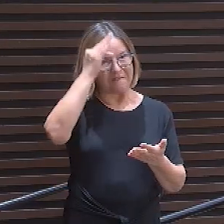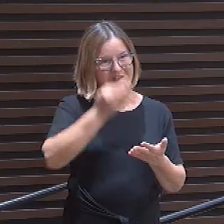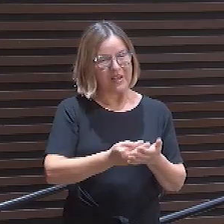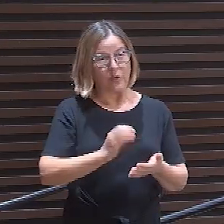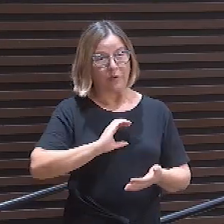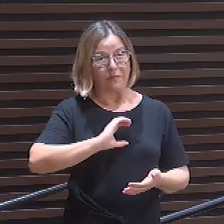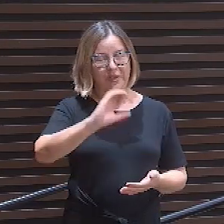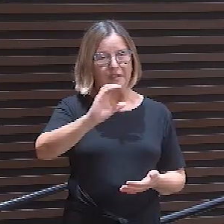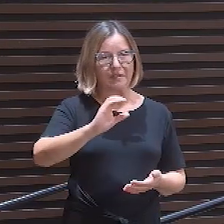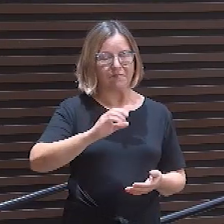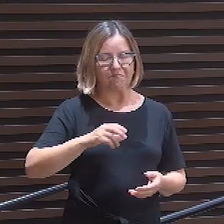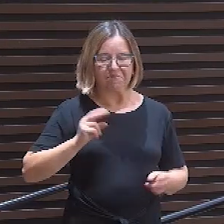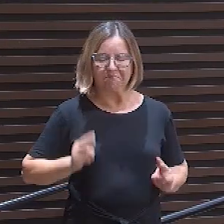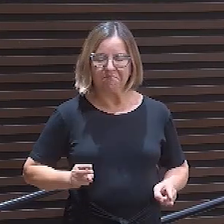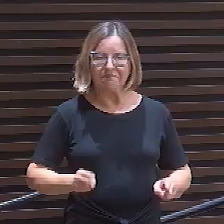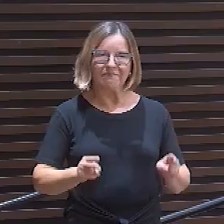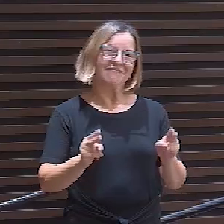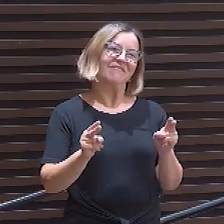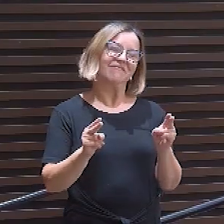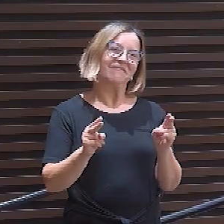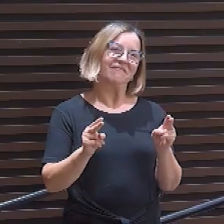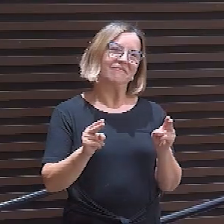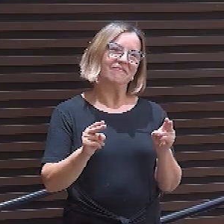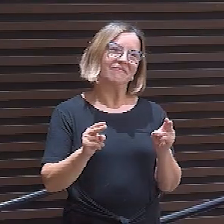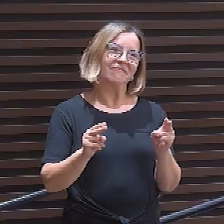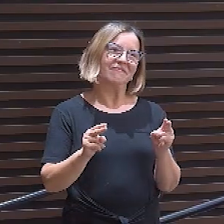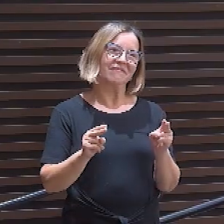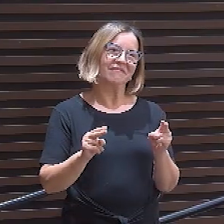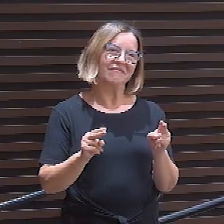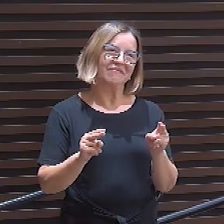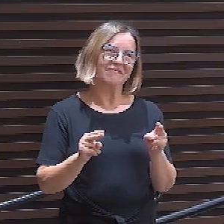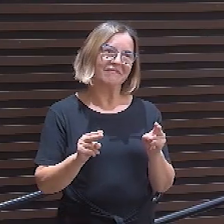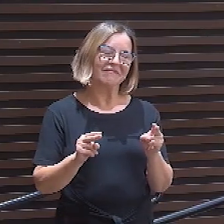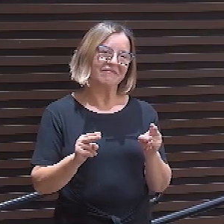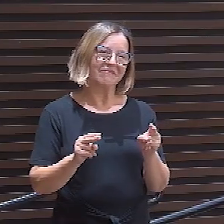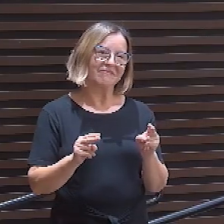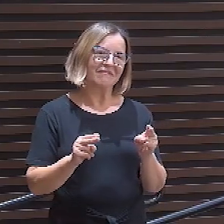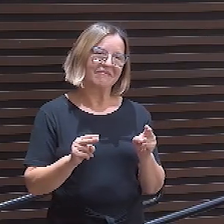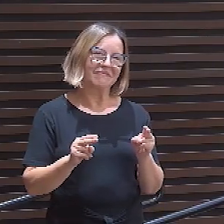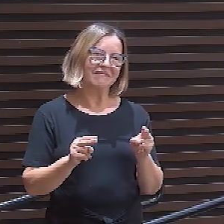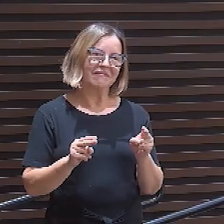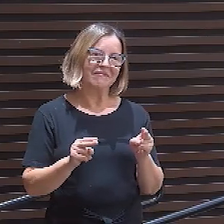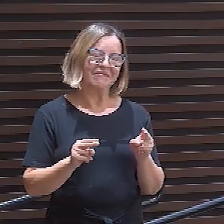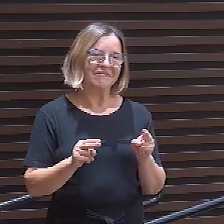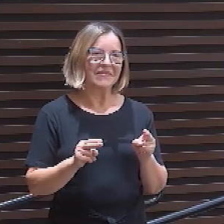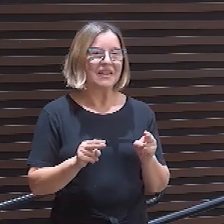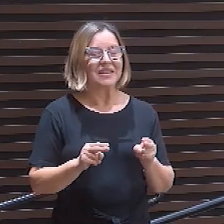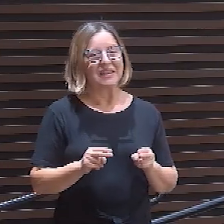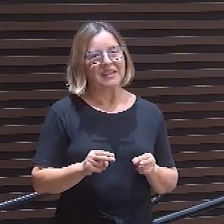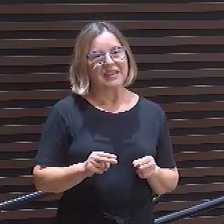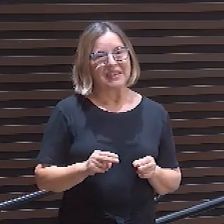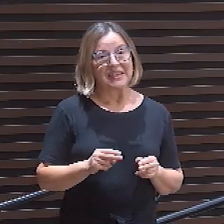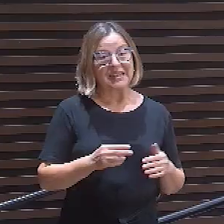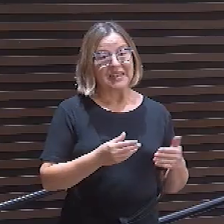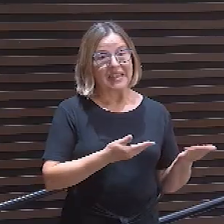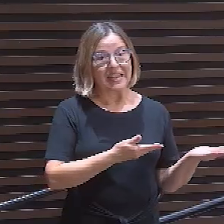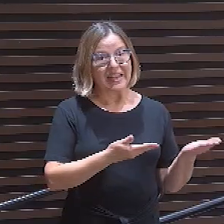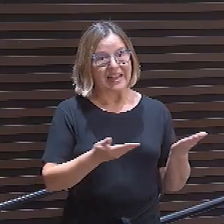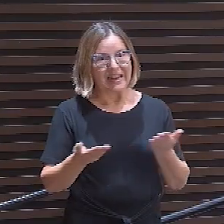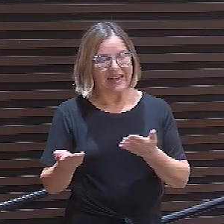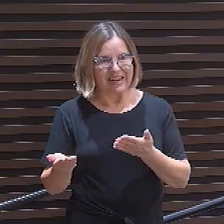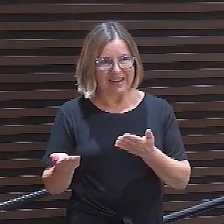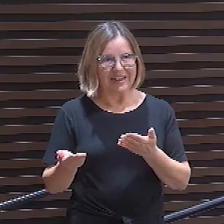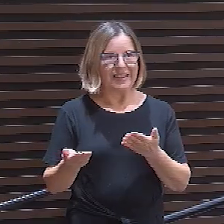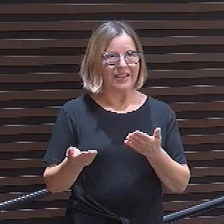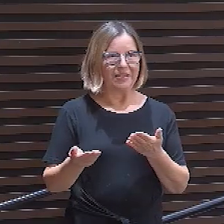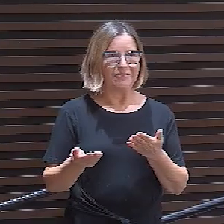confiança contínua que molda todas as decisões da vida em direção a Deus. Ela vai empurrando a gente para